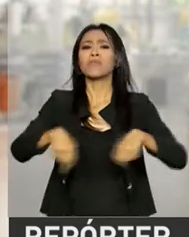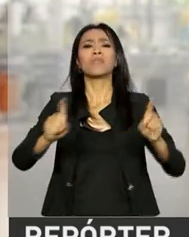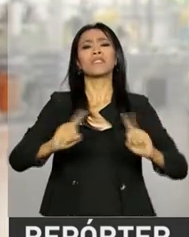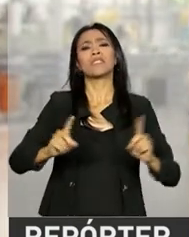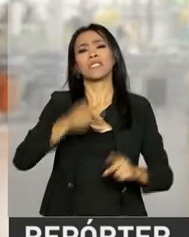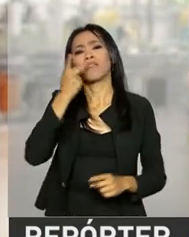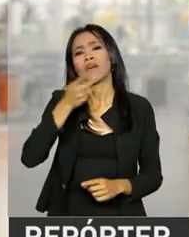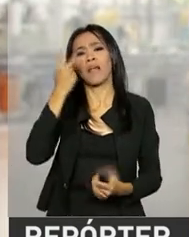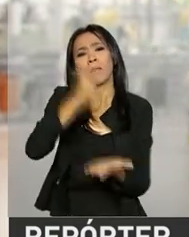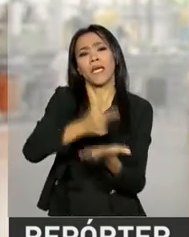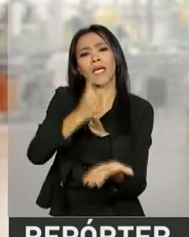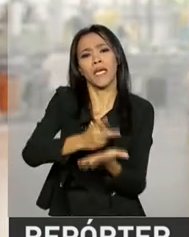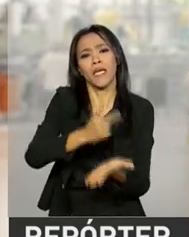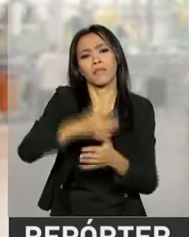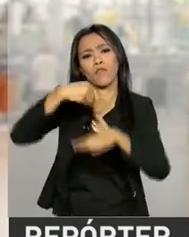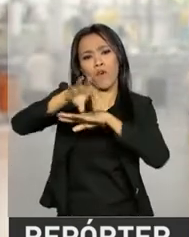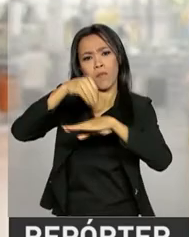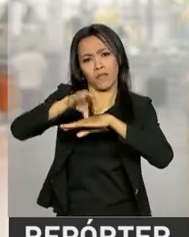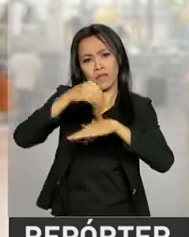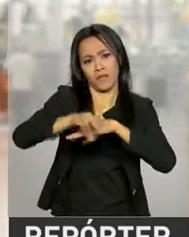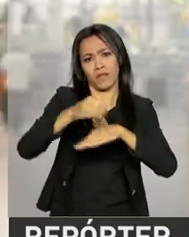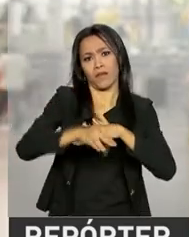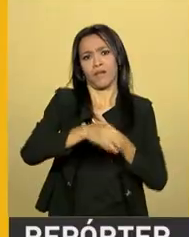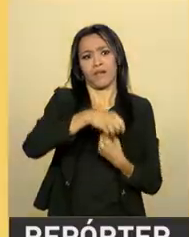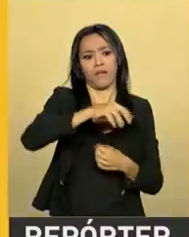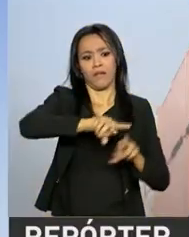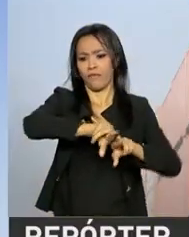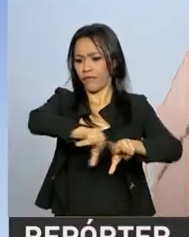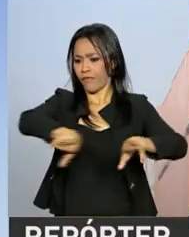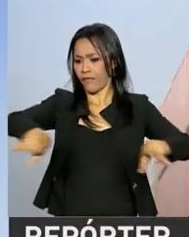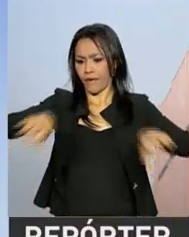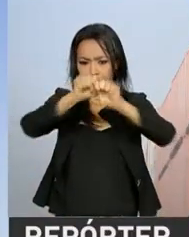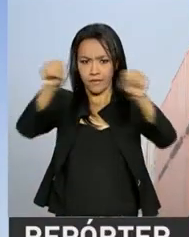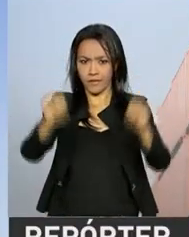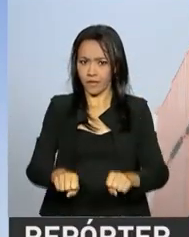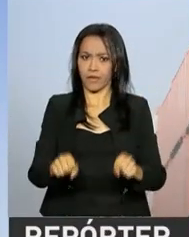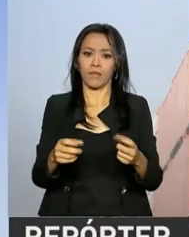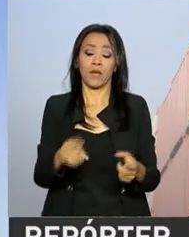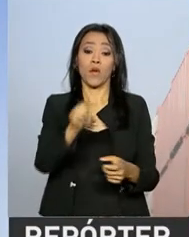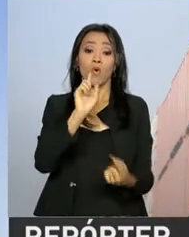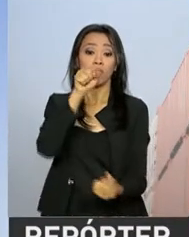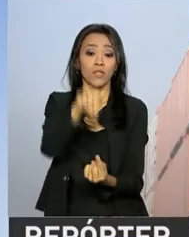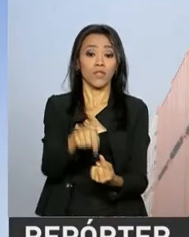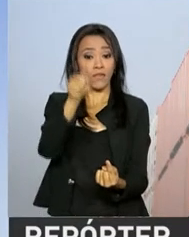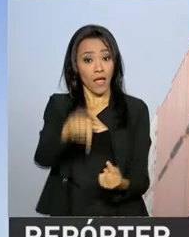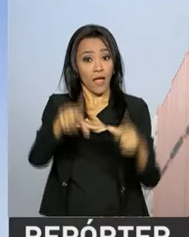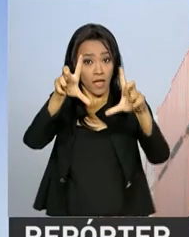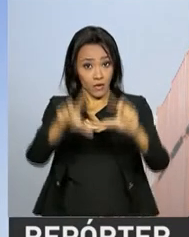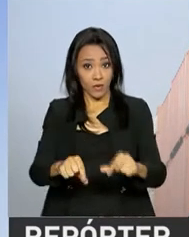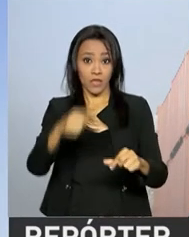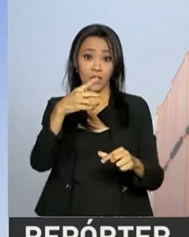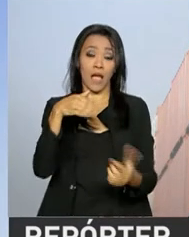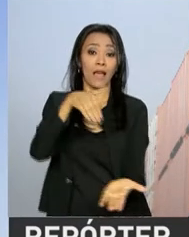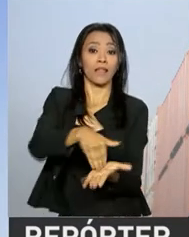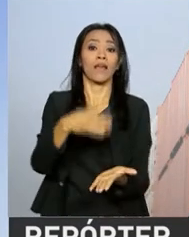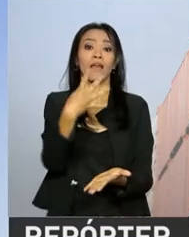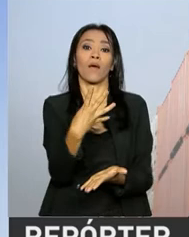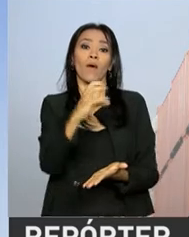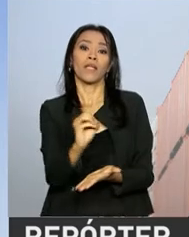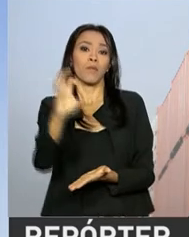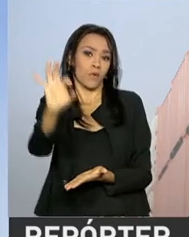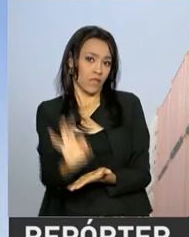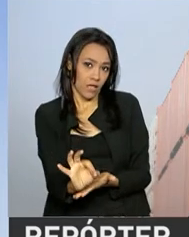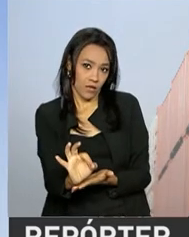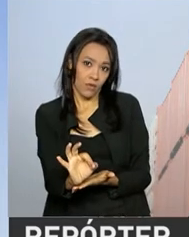repetir a mesma informação em diversos sistemas distribuídos. Com o Portal Único, a meta é reduzir em até 40% o tempo gasto para